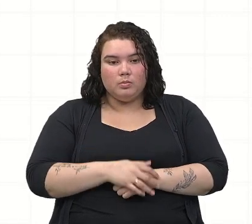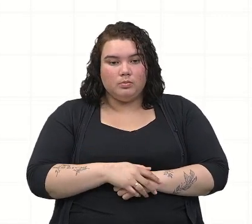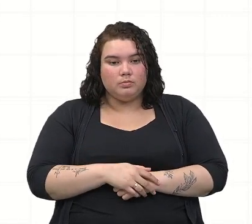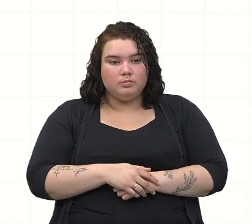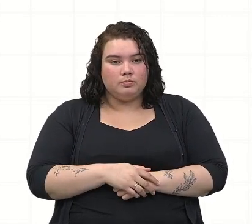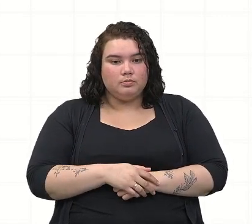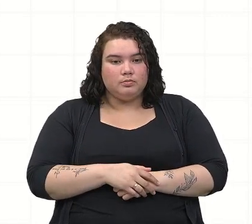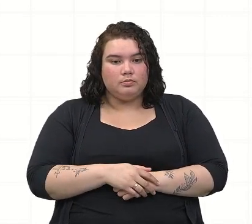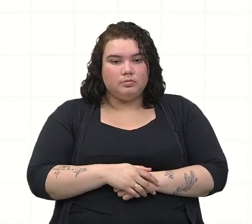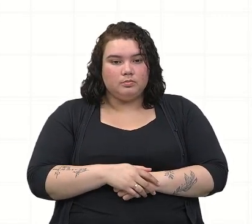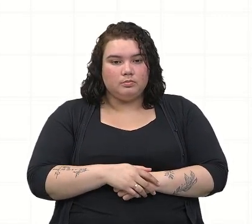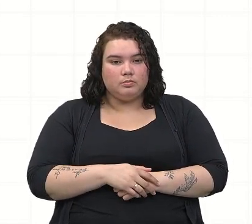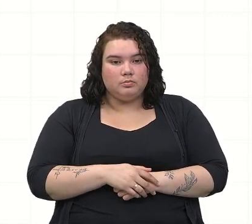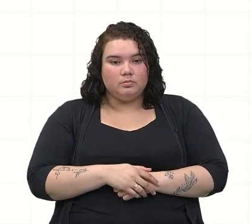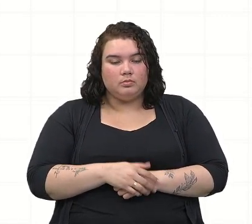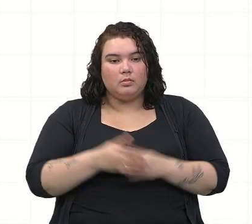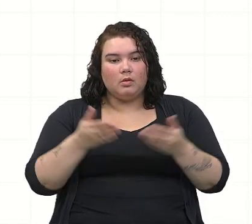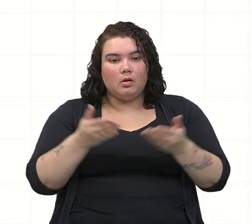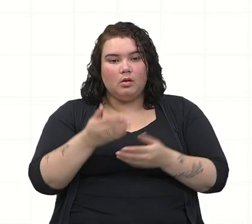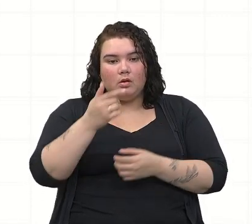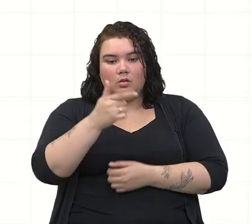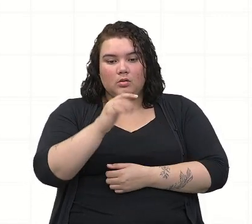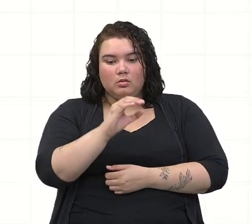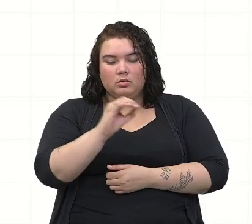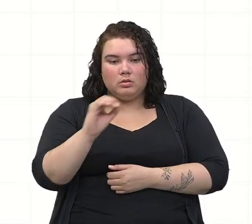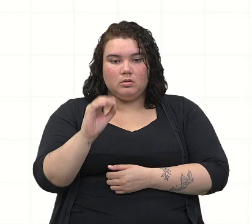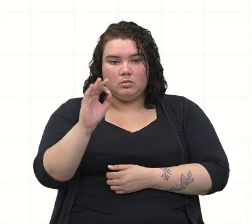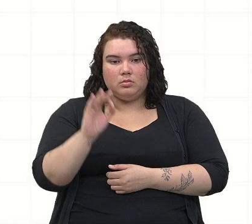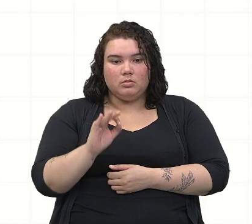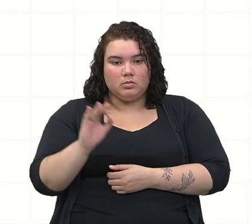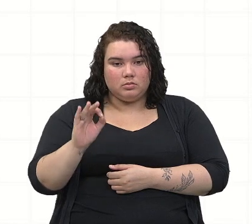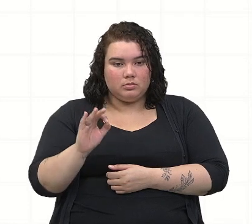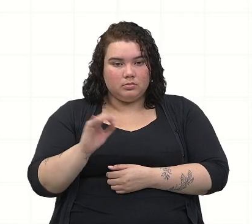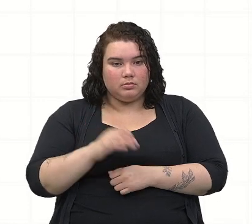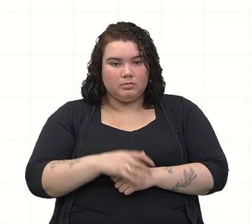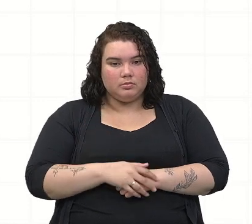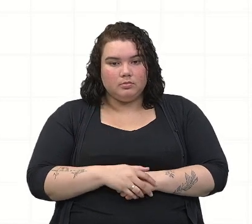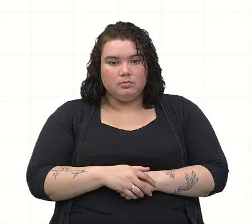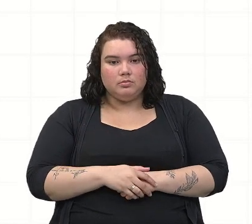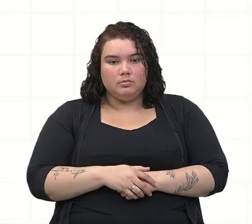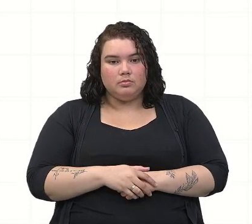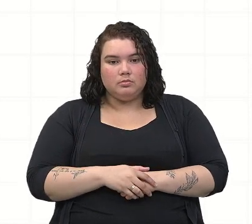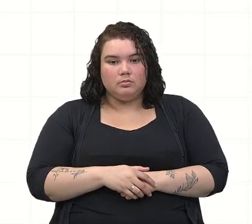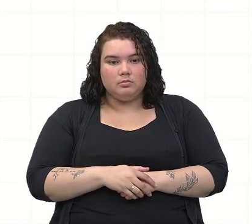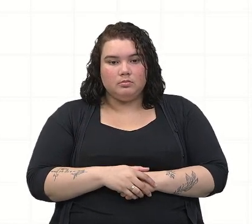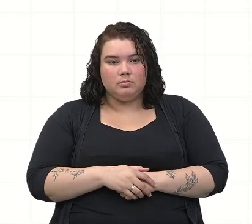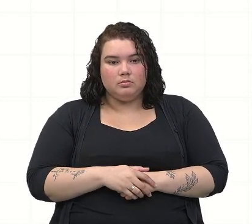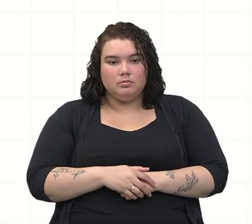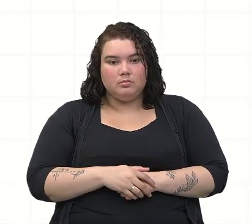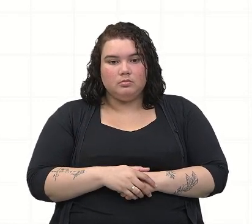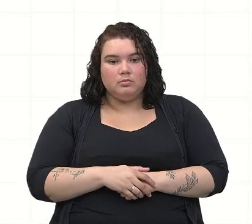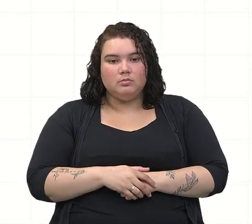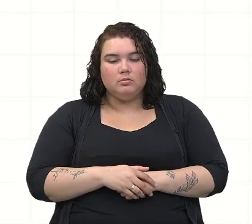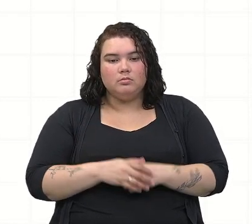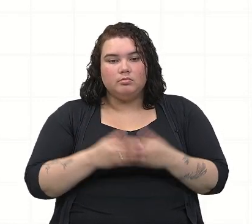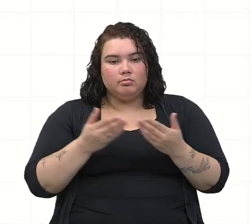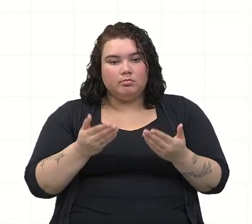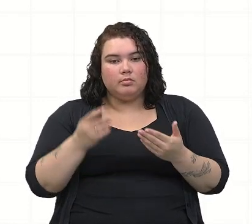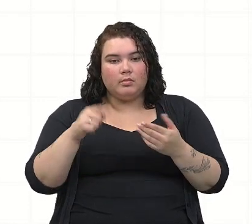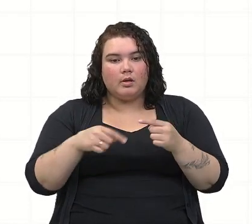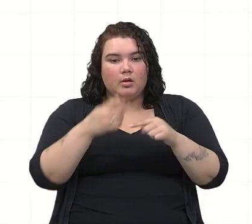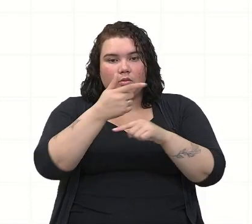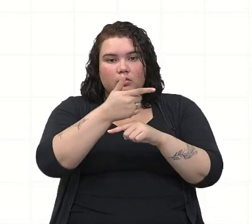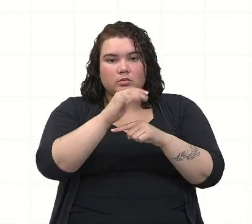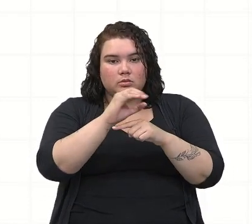E agora 200%. 200 por